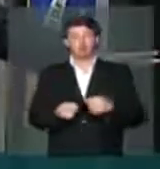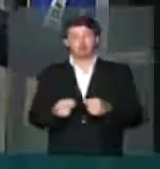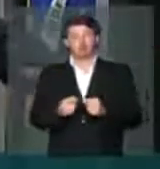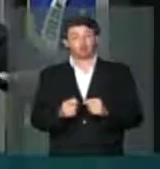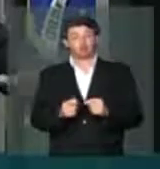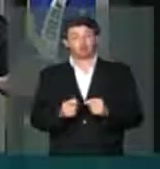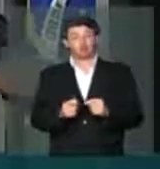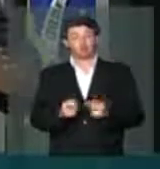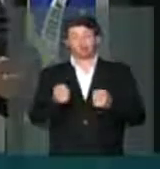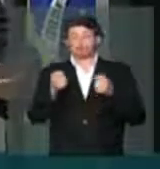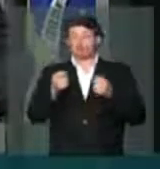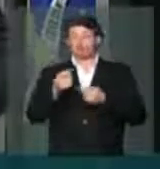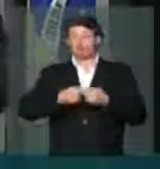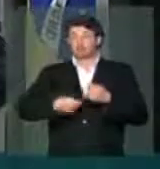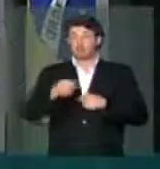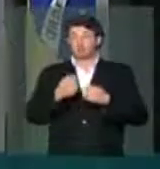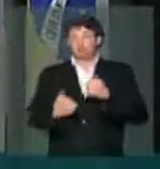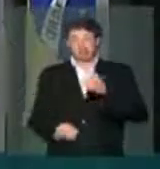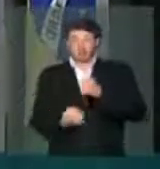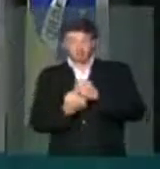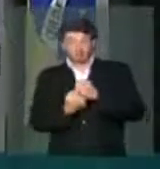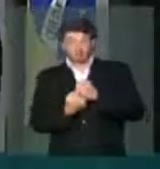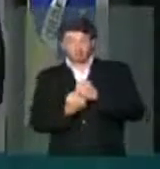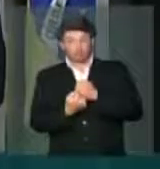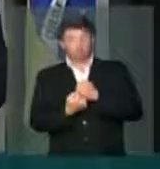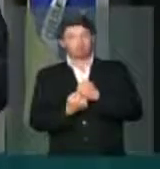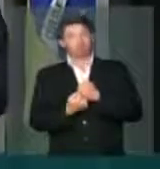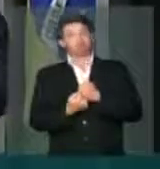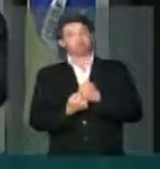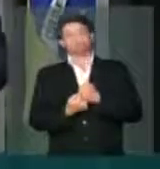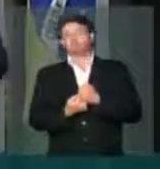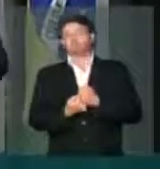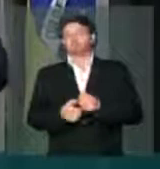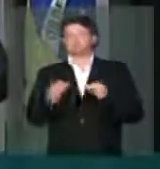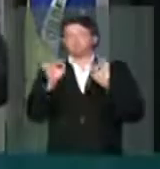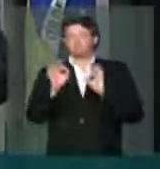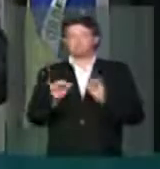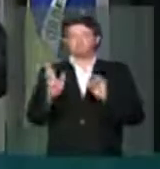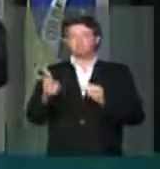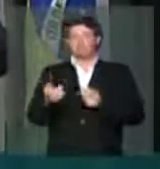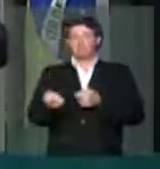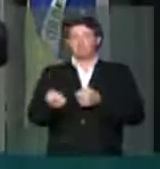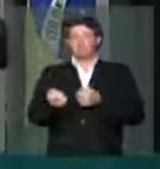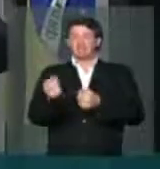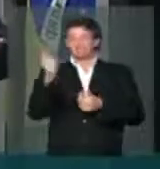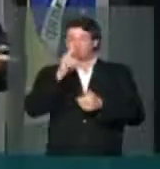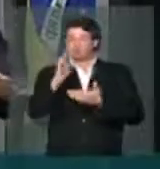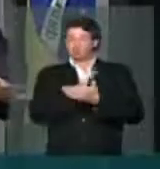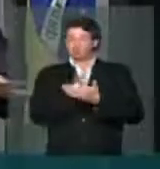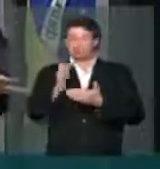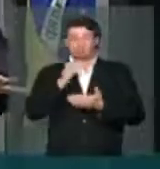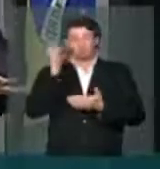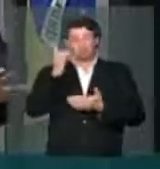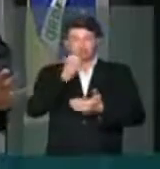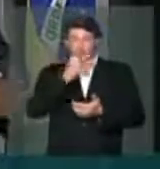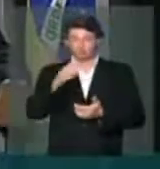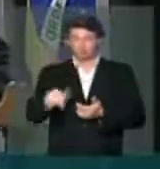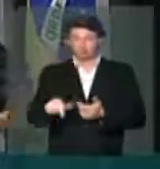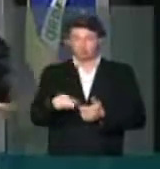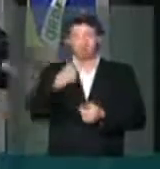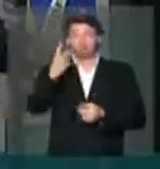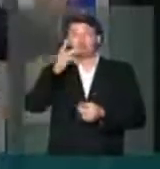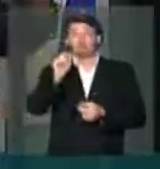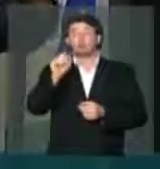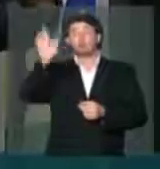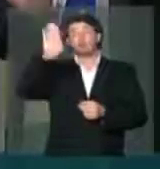balcão, tentando negociar apoio. Com certeza já engambelou alguns deputados de bem, falando